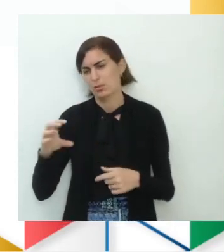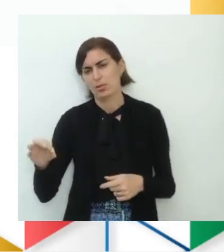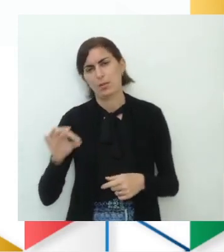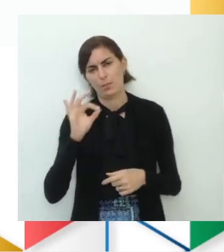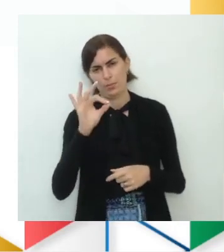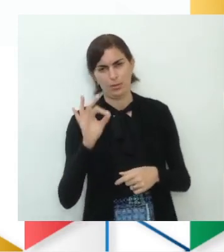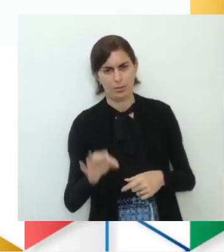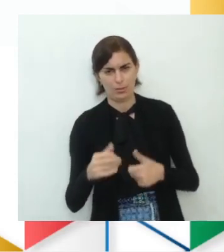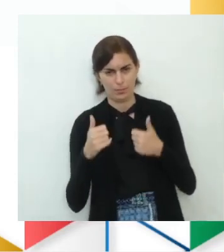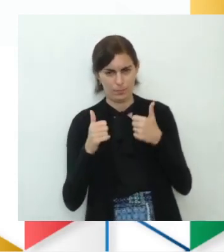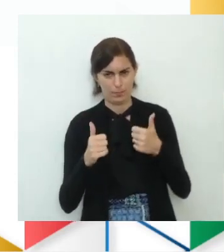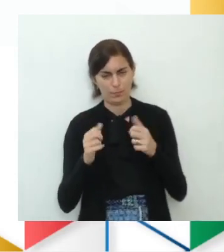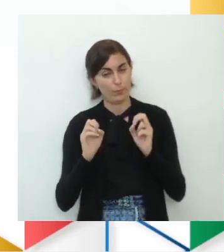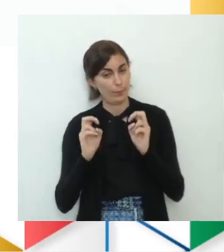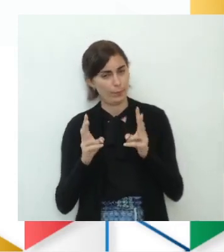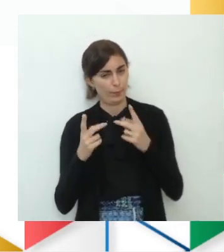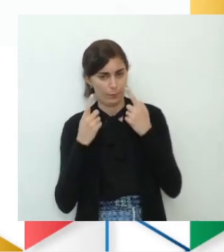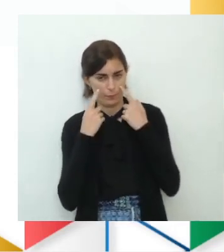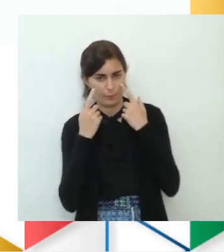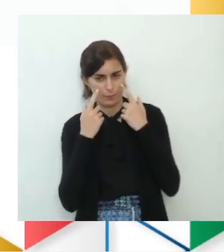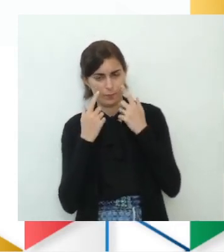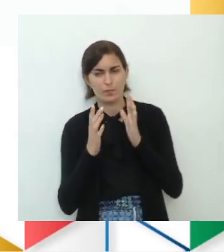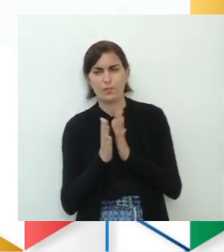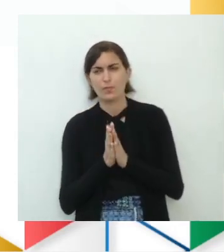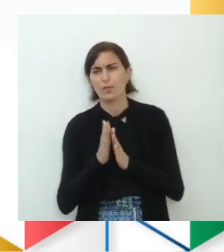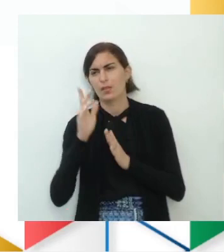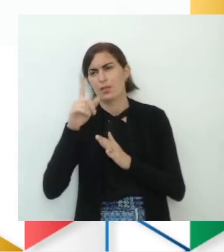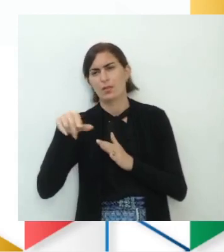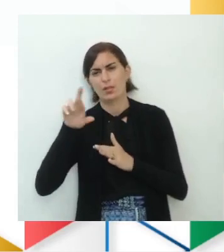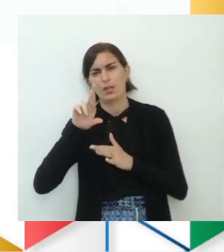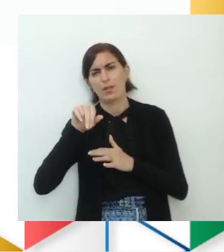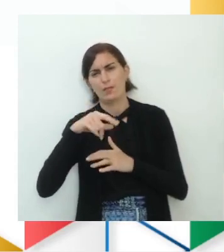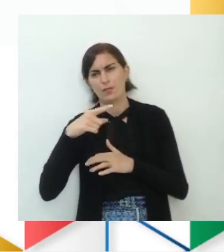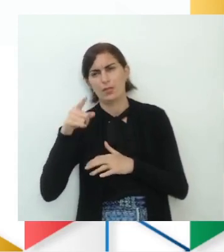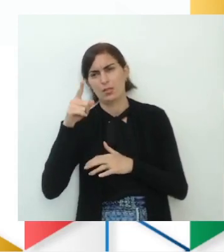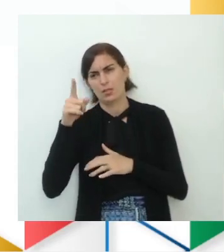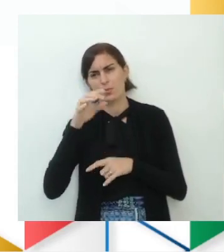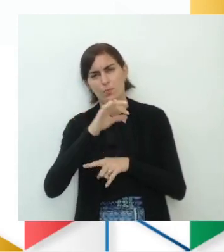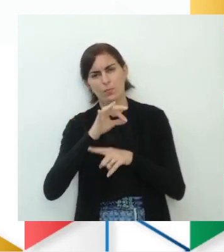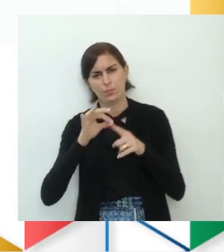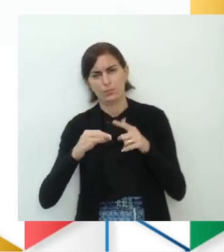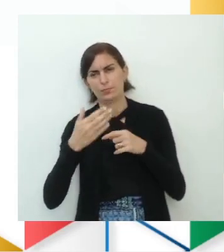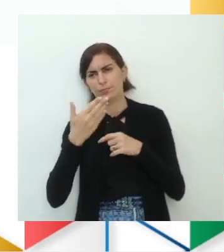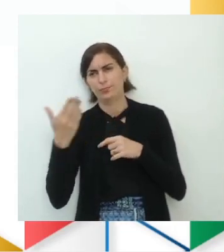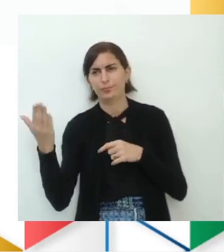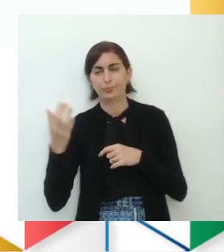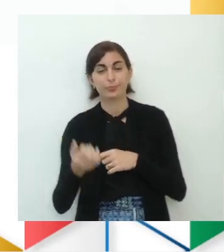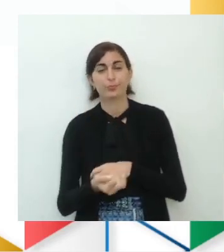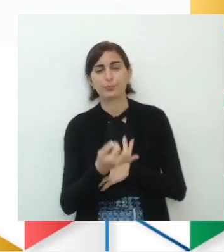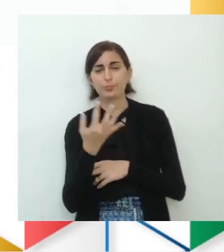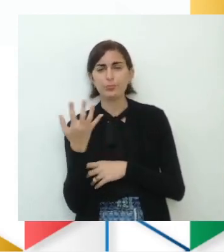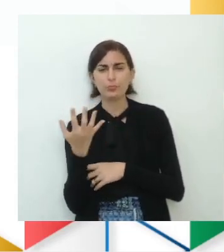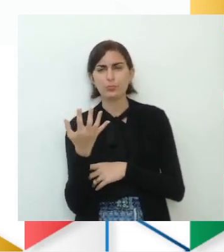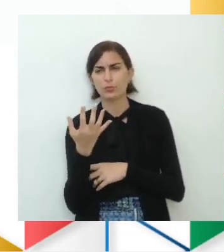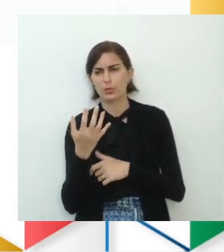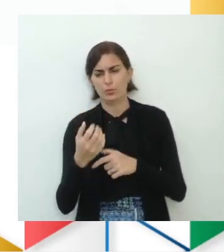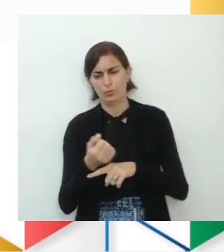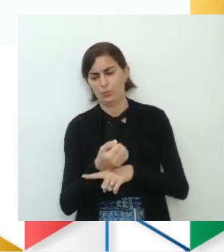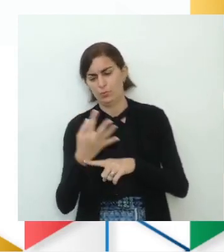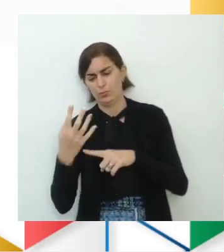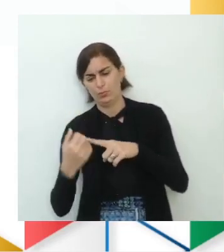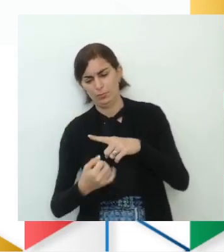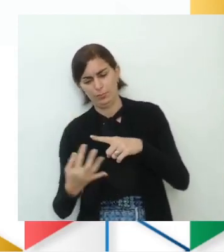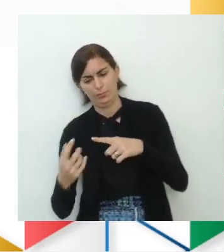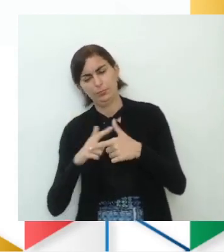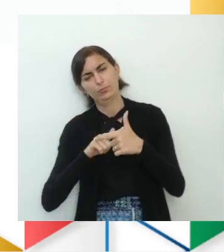porcentagem, ok? Vamos lá então. Na revisão de quociente, a gente já tinha visto isso, é quando eu divido o numerador pelo